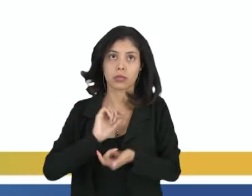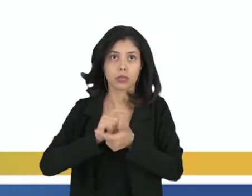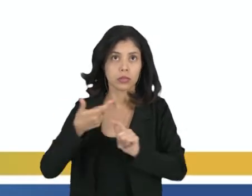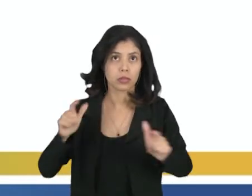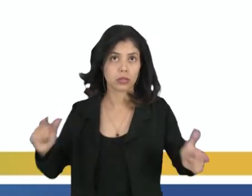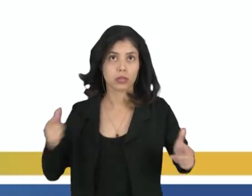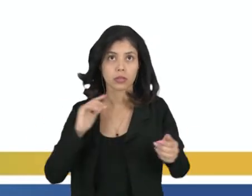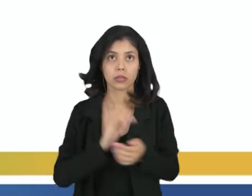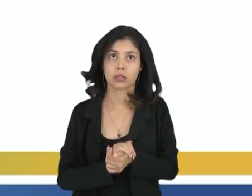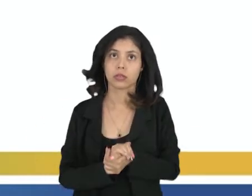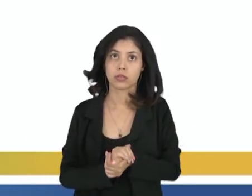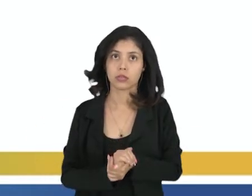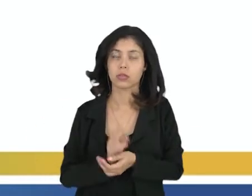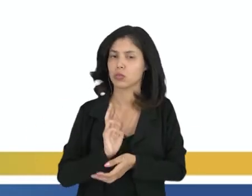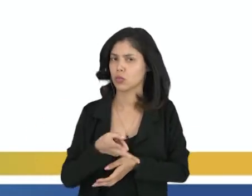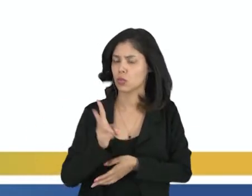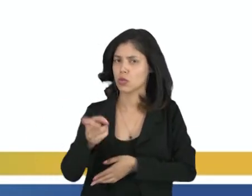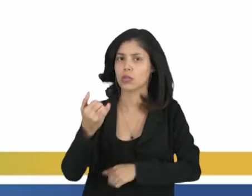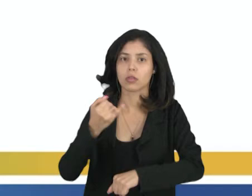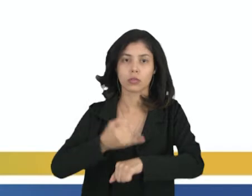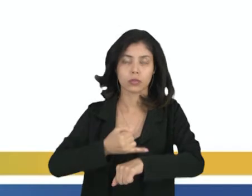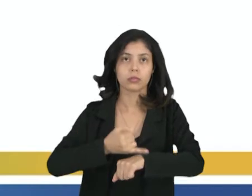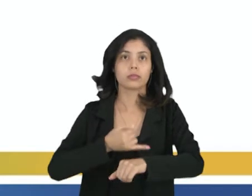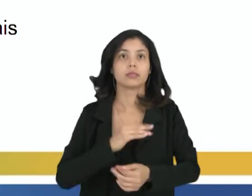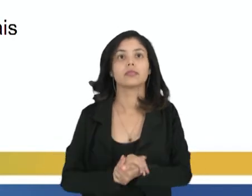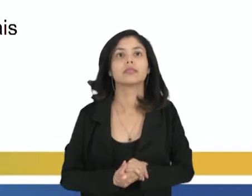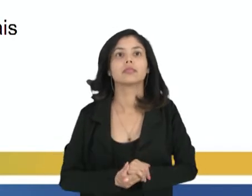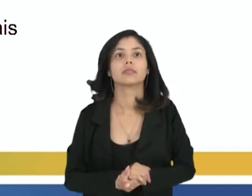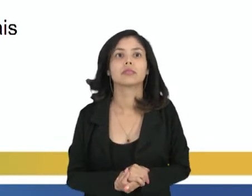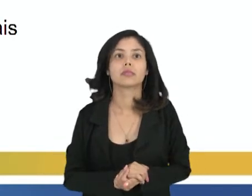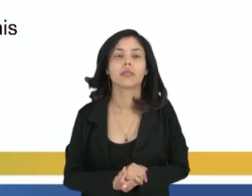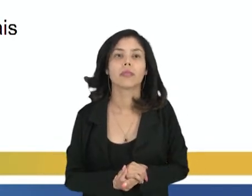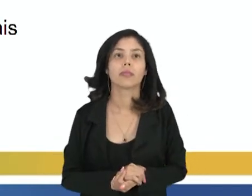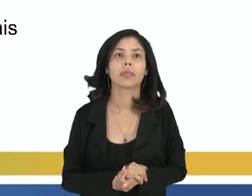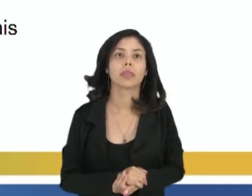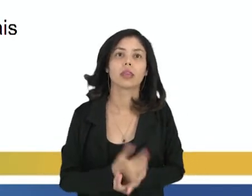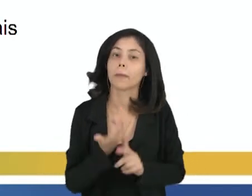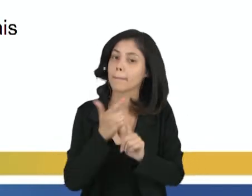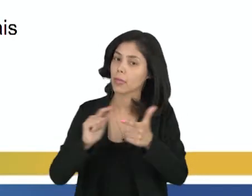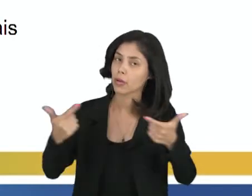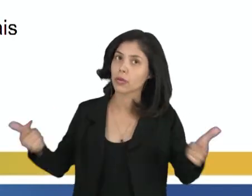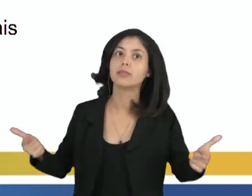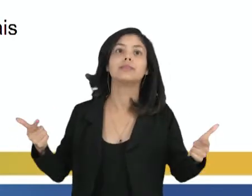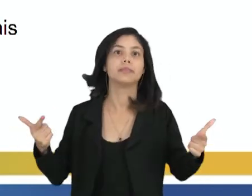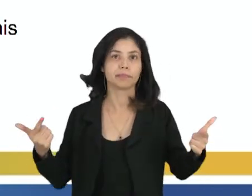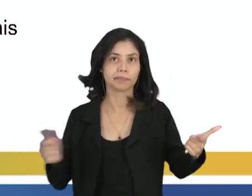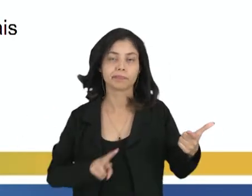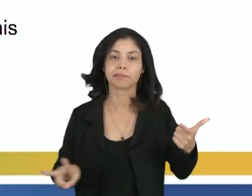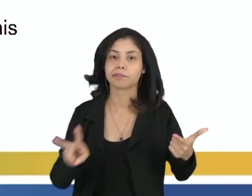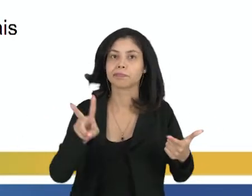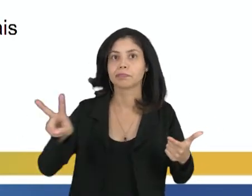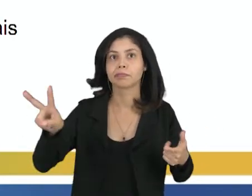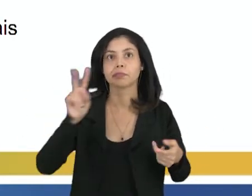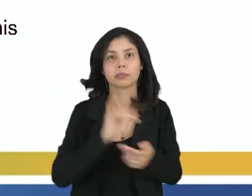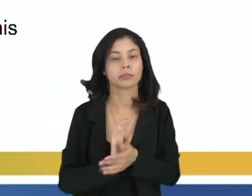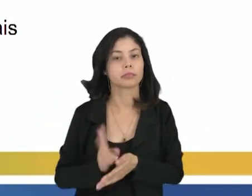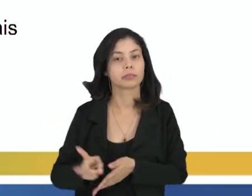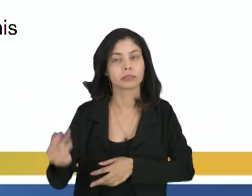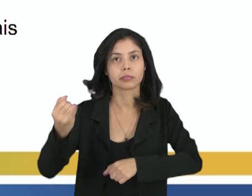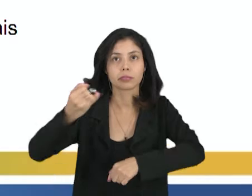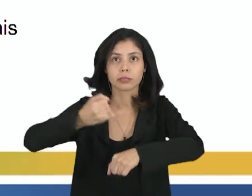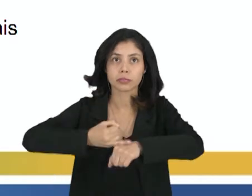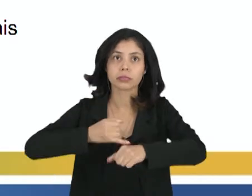base, maior será a constante de ionização. E quanto maior forem os valores das